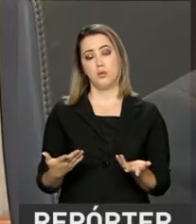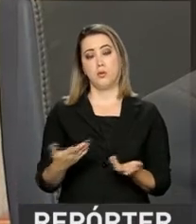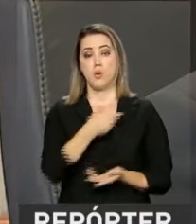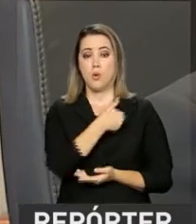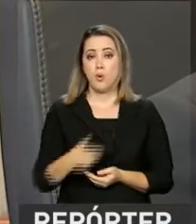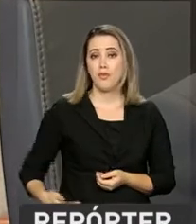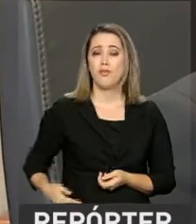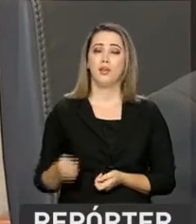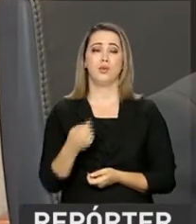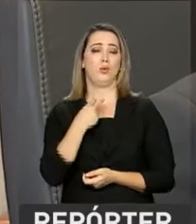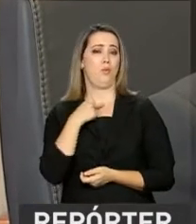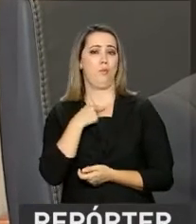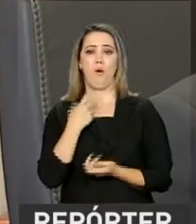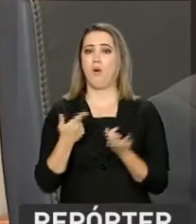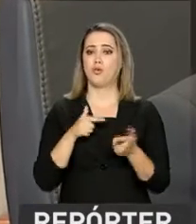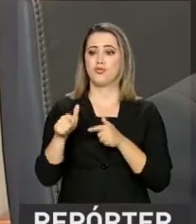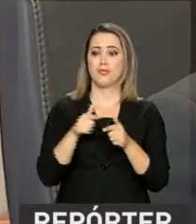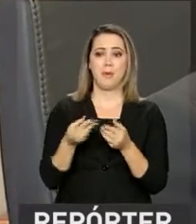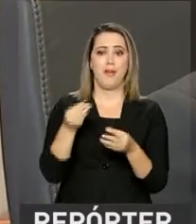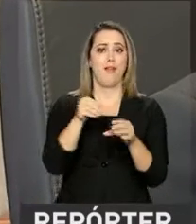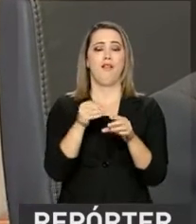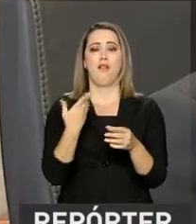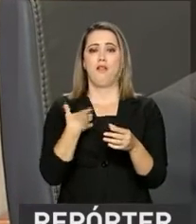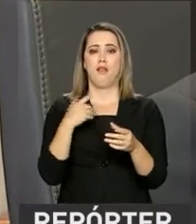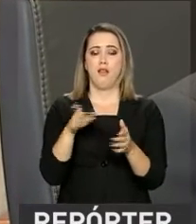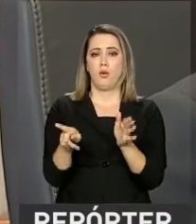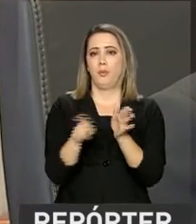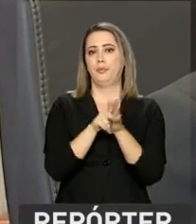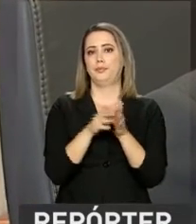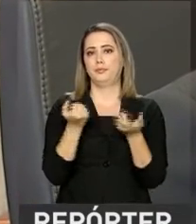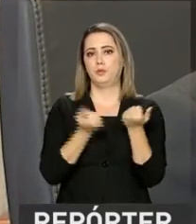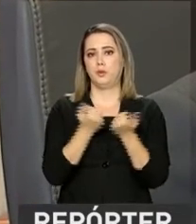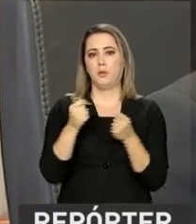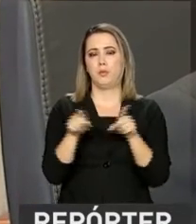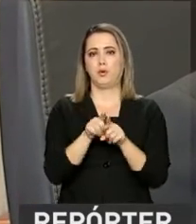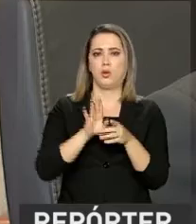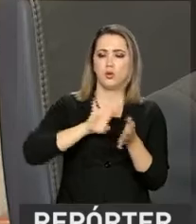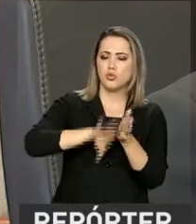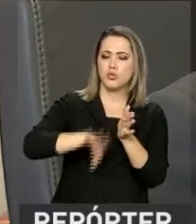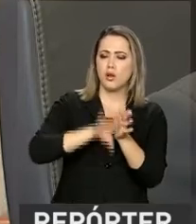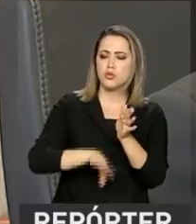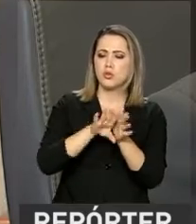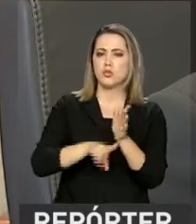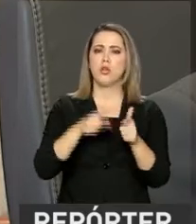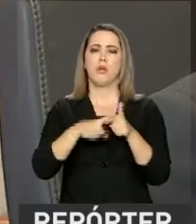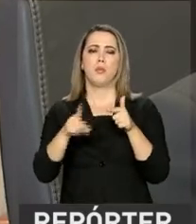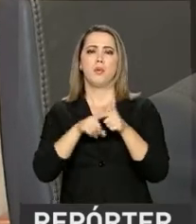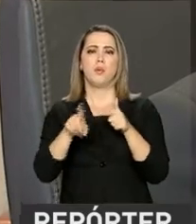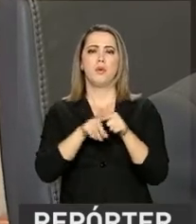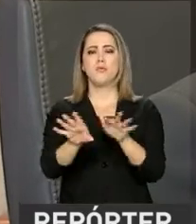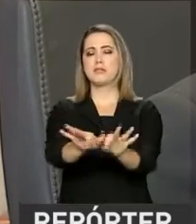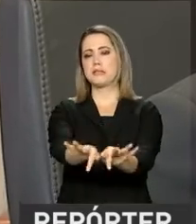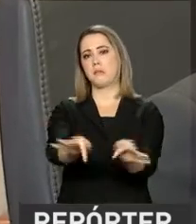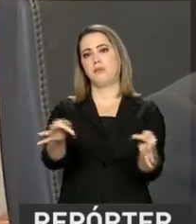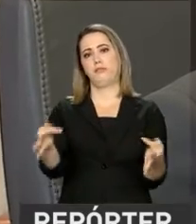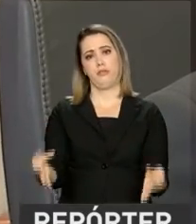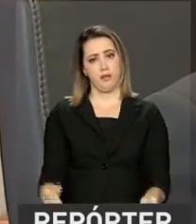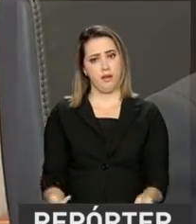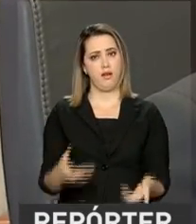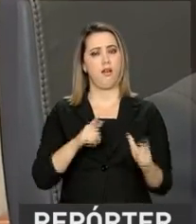deve existir para isso então nós estamos eliminando essas funções acessórias pra que as ministrações possam se dedicar